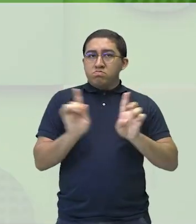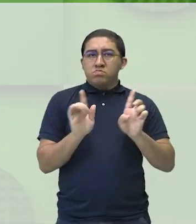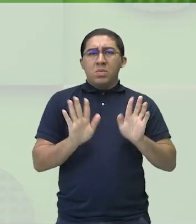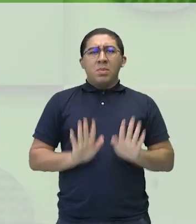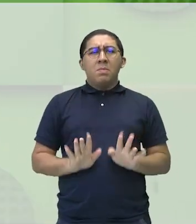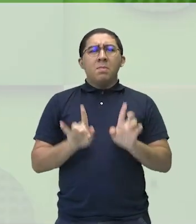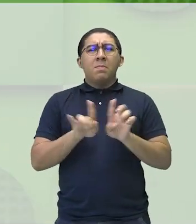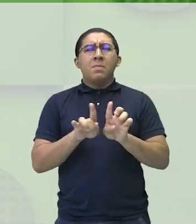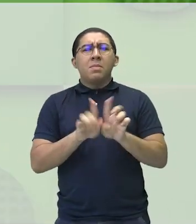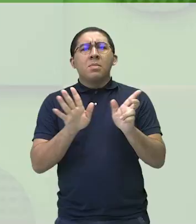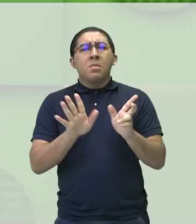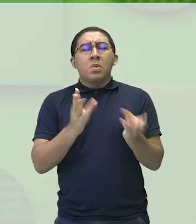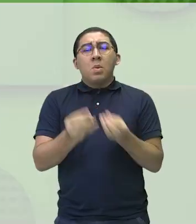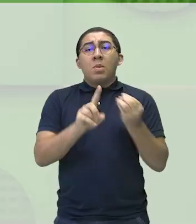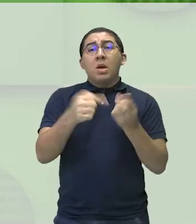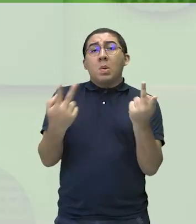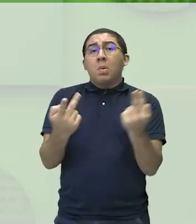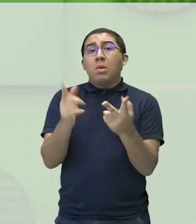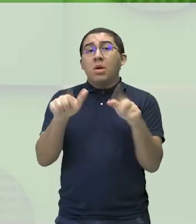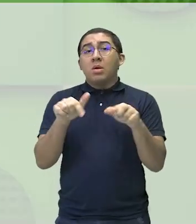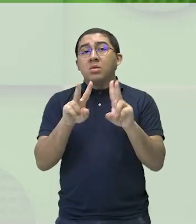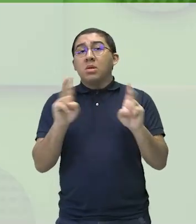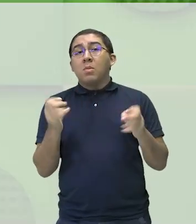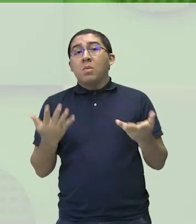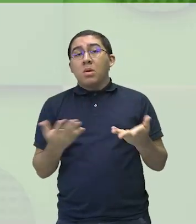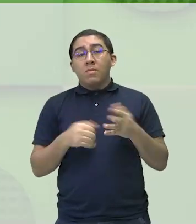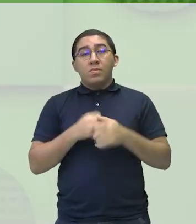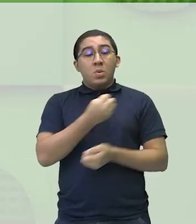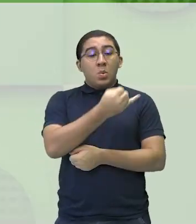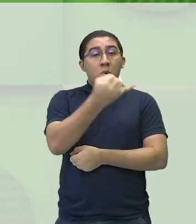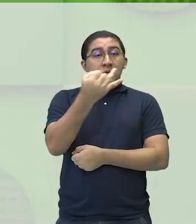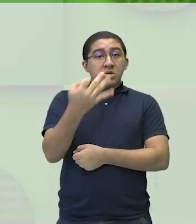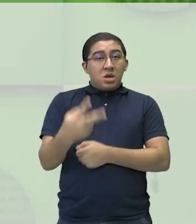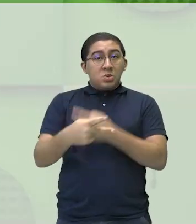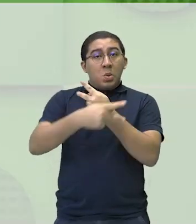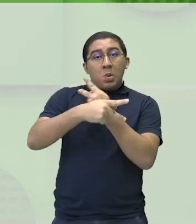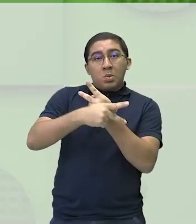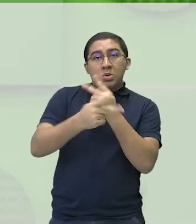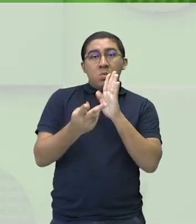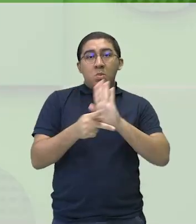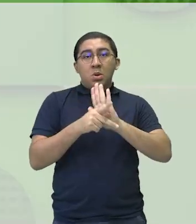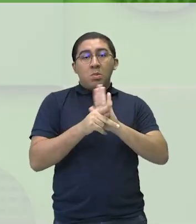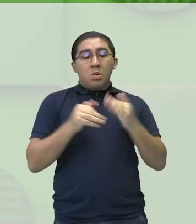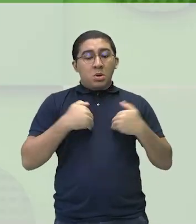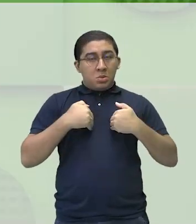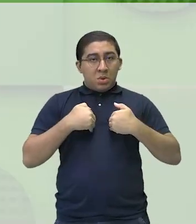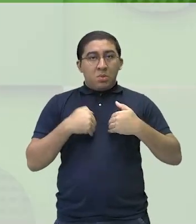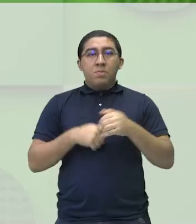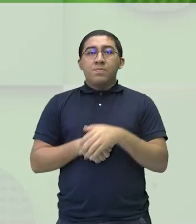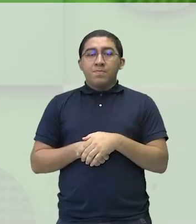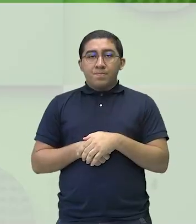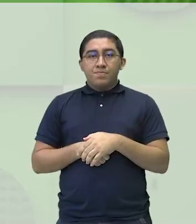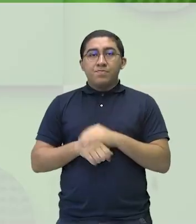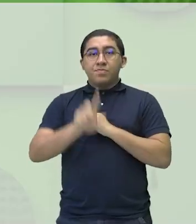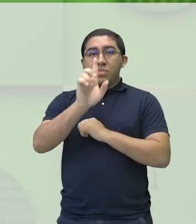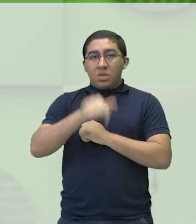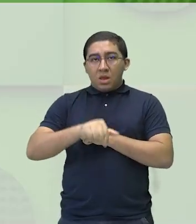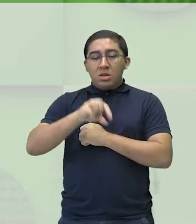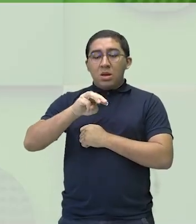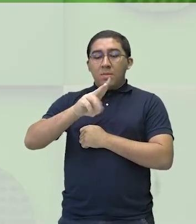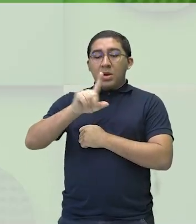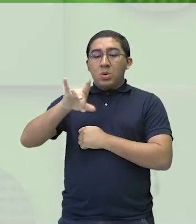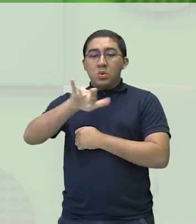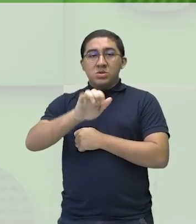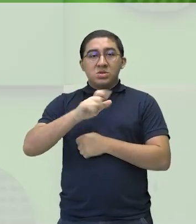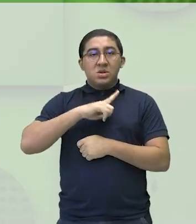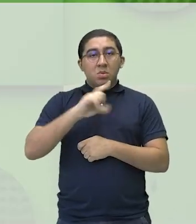Professora, quando a senhora diz iguais, você está referindo a quê? Eu estou falando ao número de cromossomos da espécie. Então, na meiose, a princípio, nós